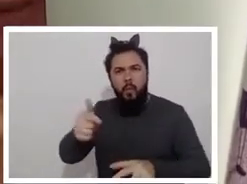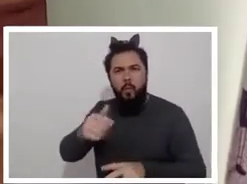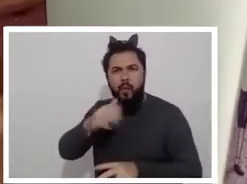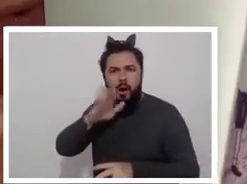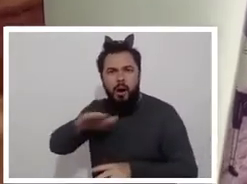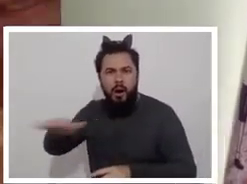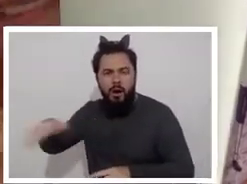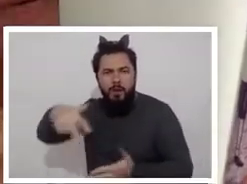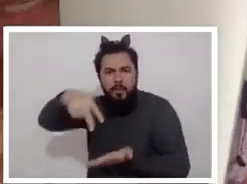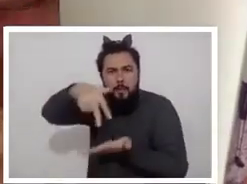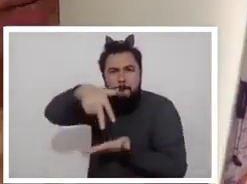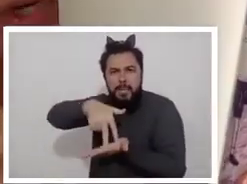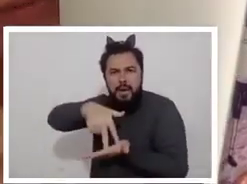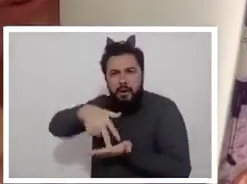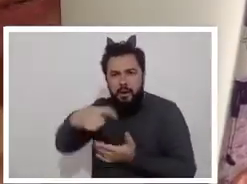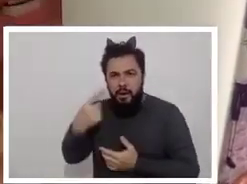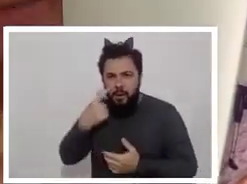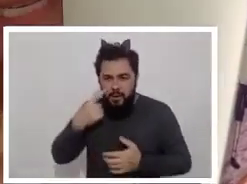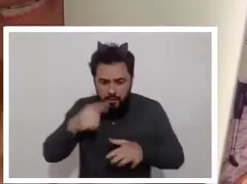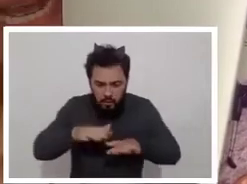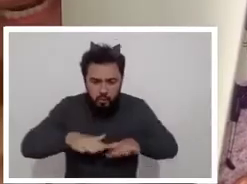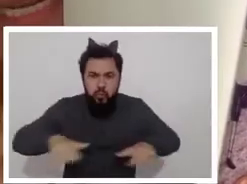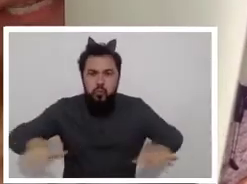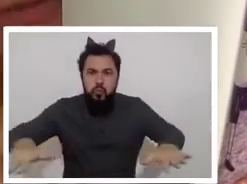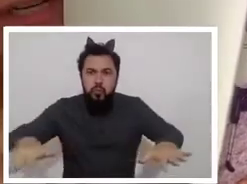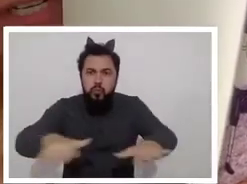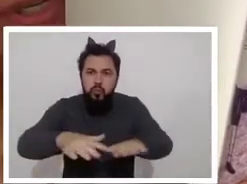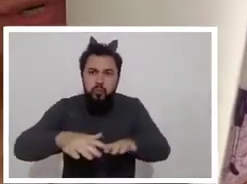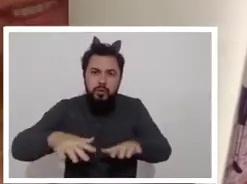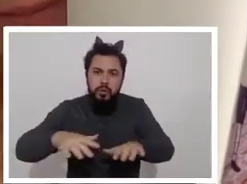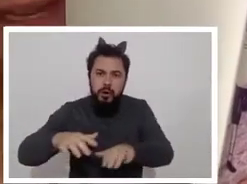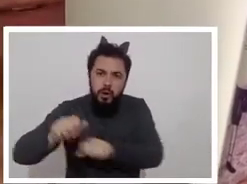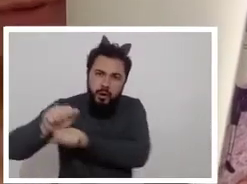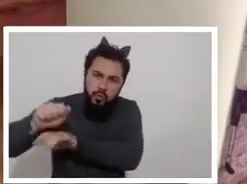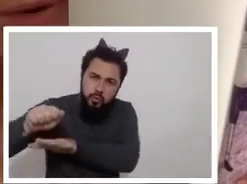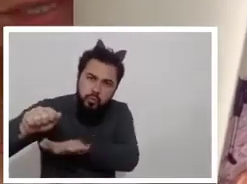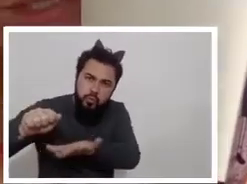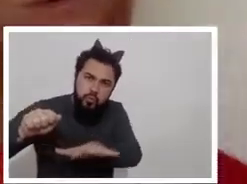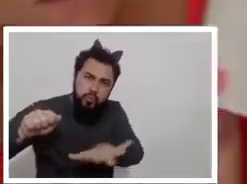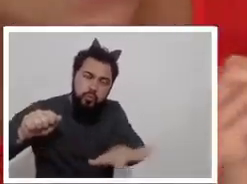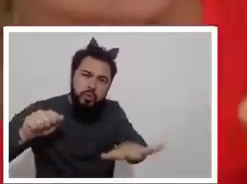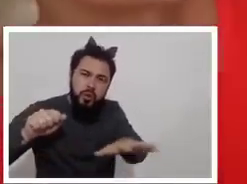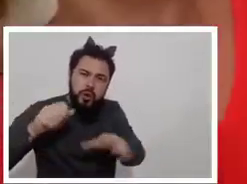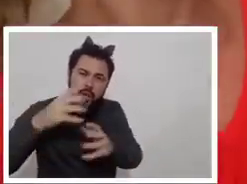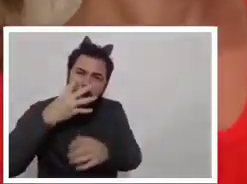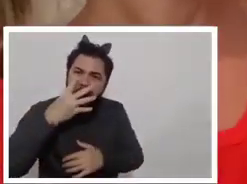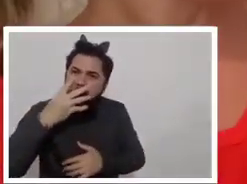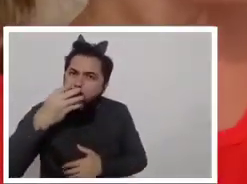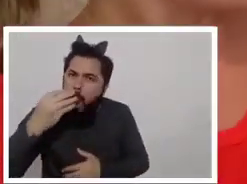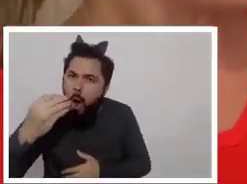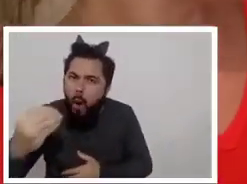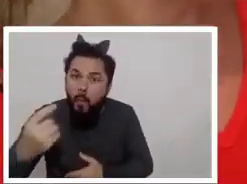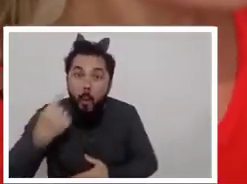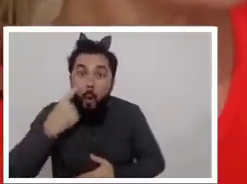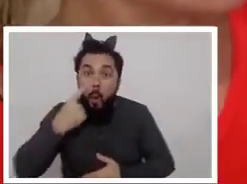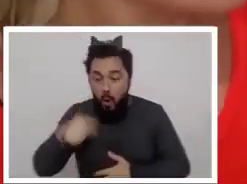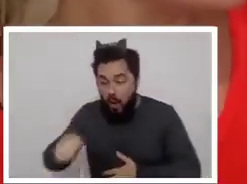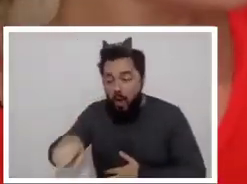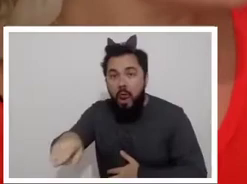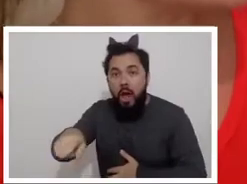apontando colombo tem medo do lobo no chão da sala e o episódio alguma coisa